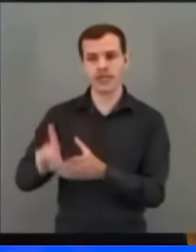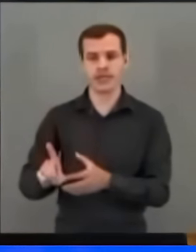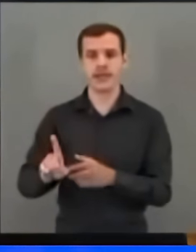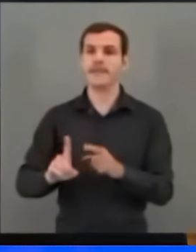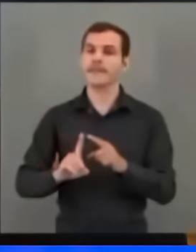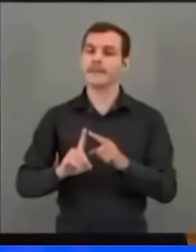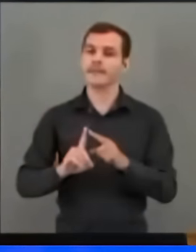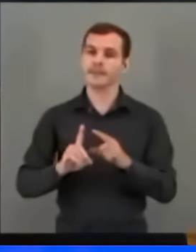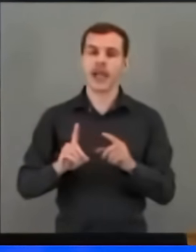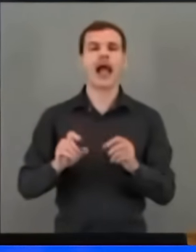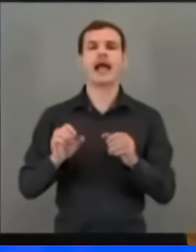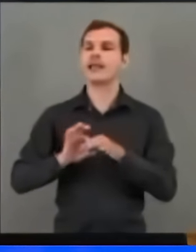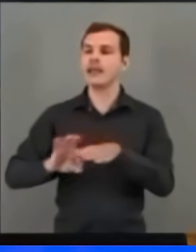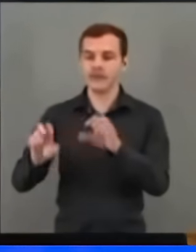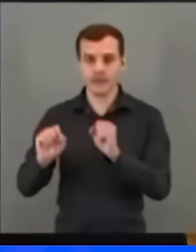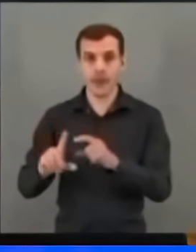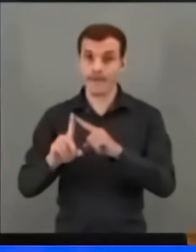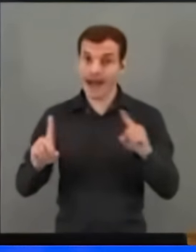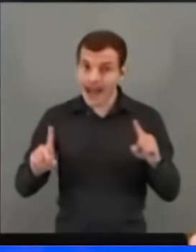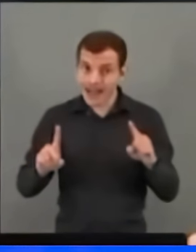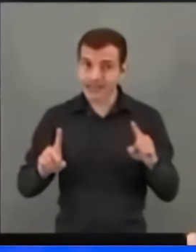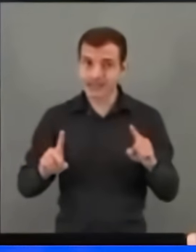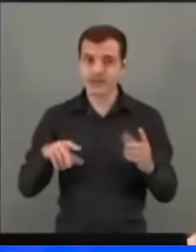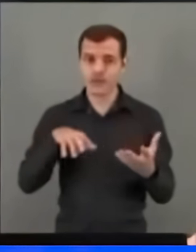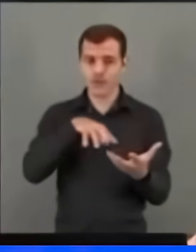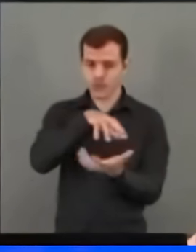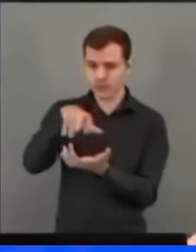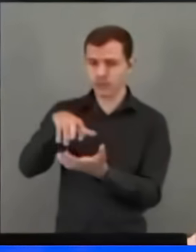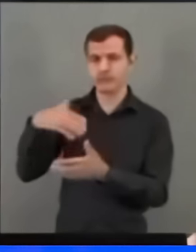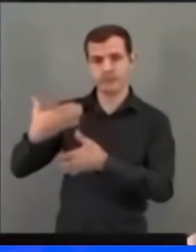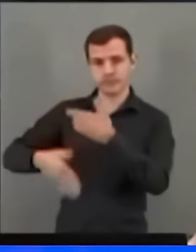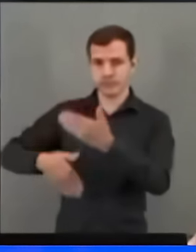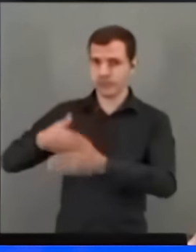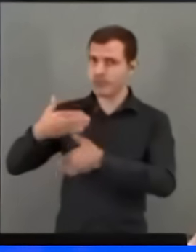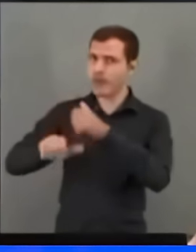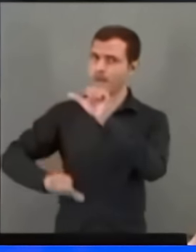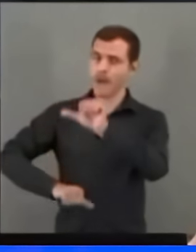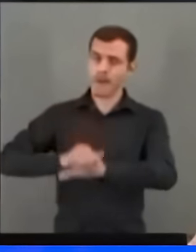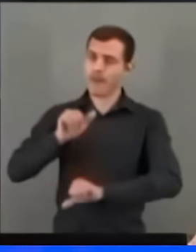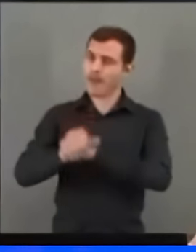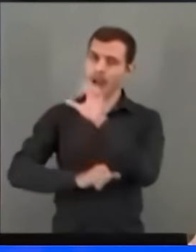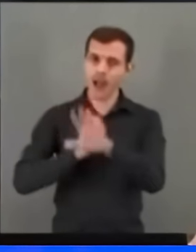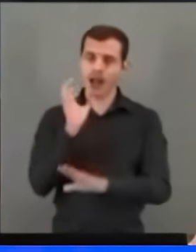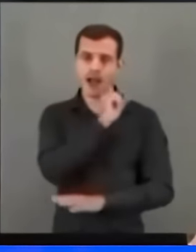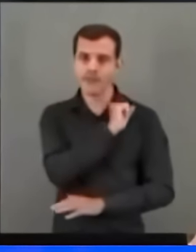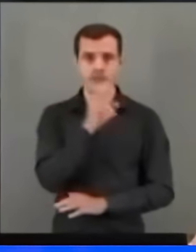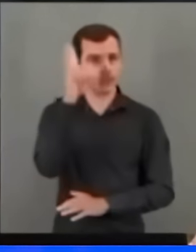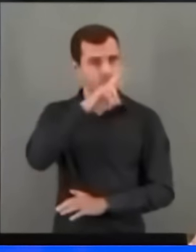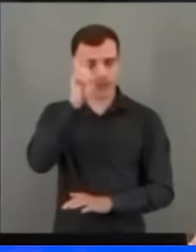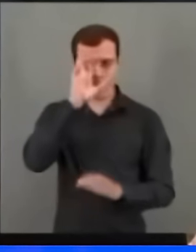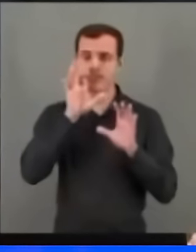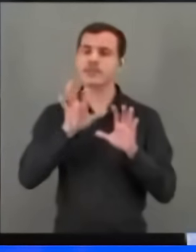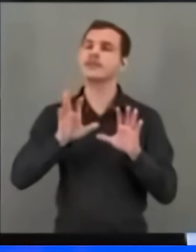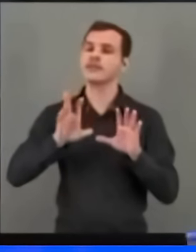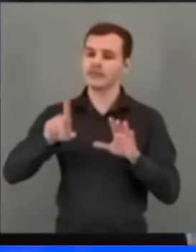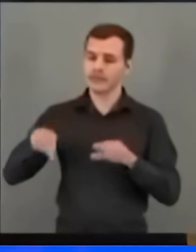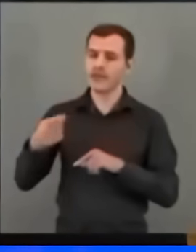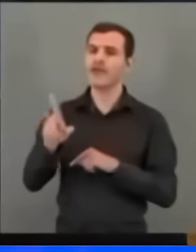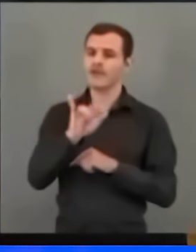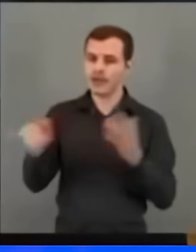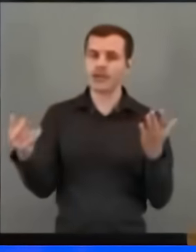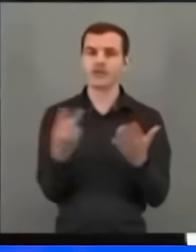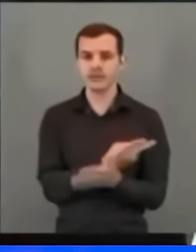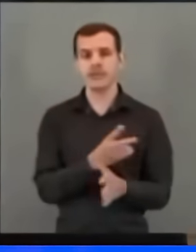volta rápido. Isso aqui não é ameaça, isso é história. Isso é história. E isso vai acontecer em algum momento. Como